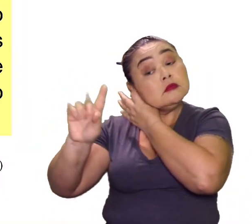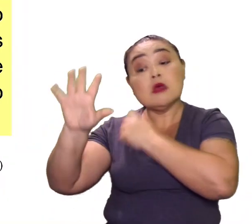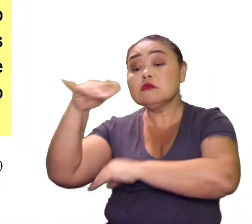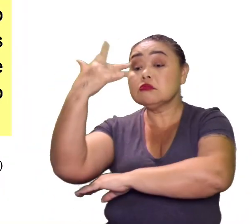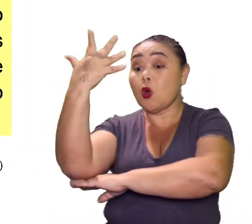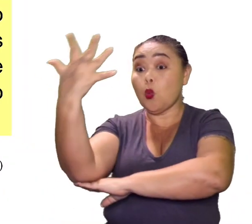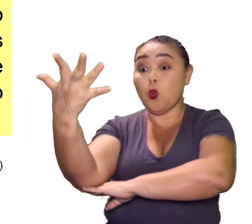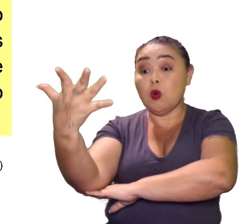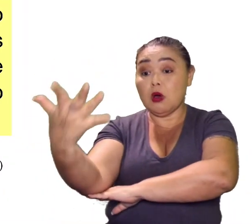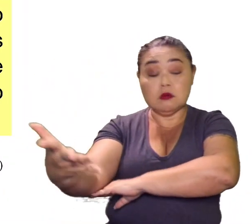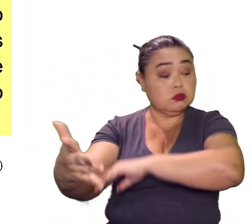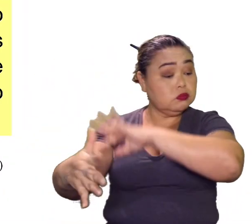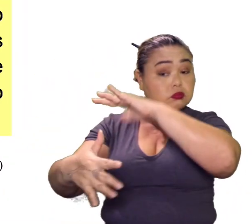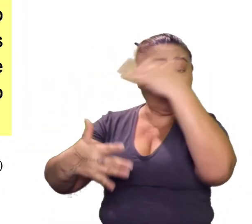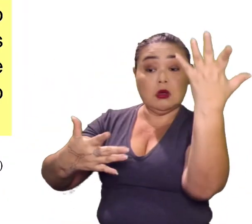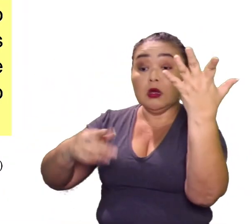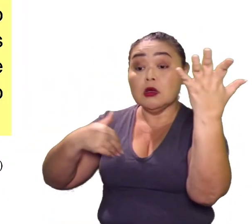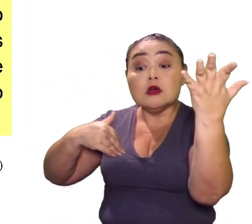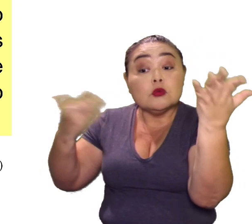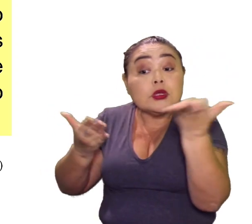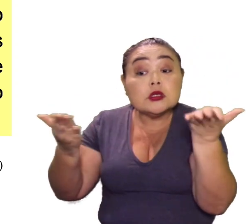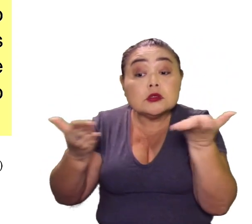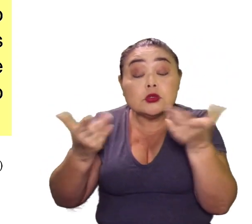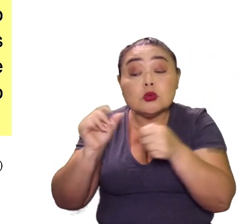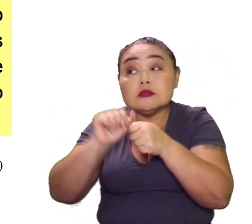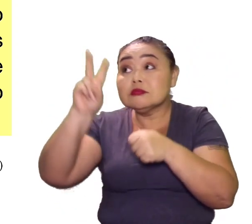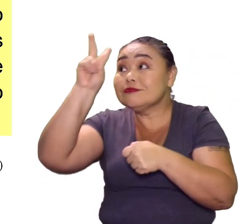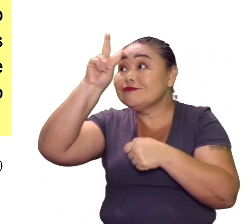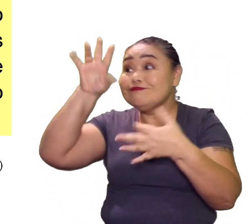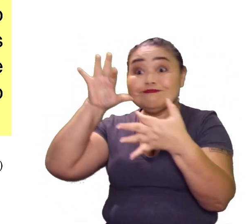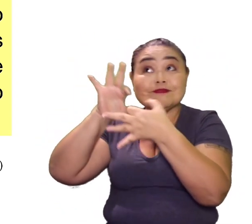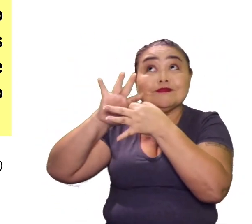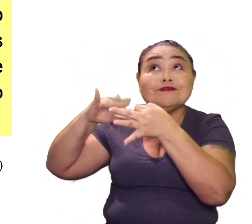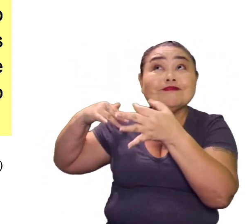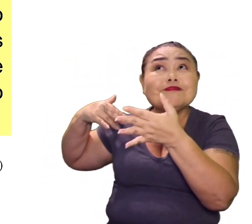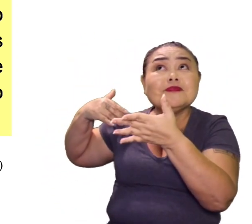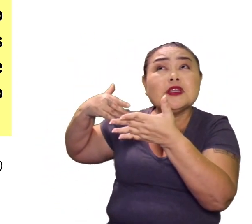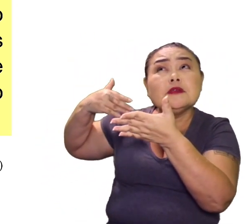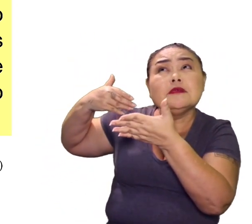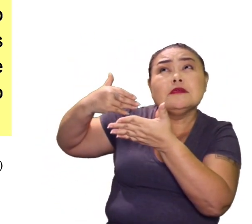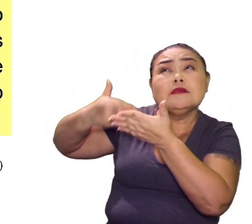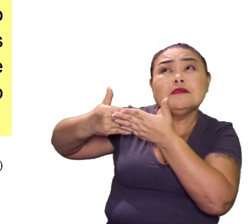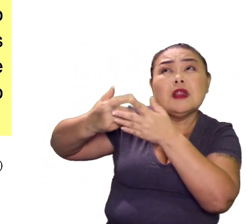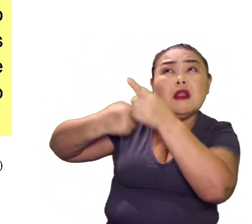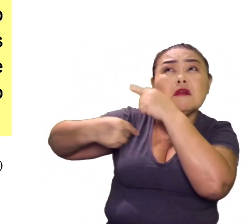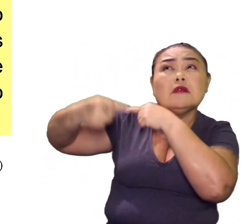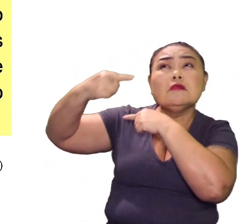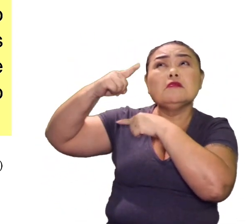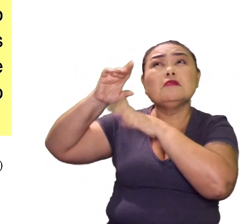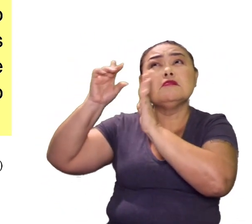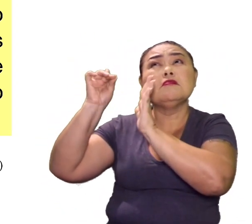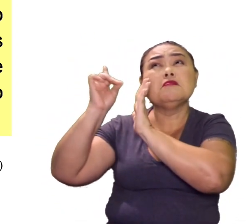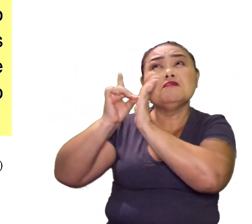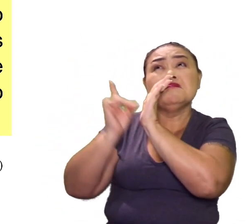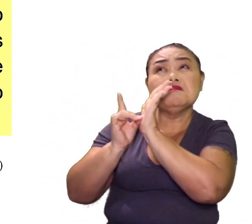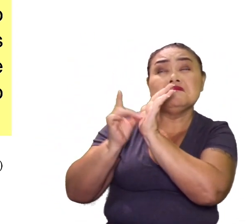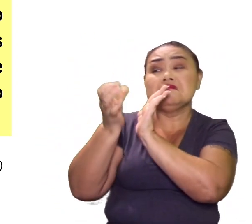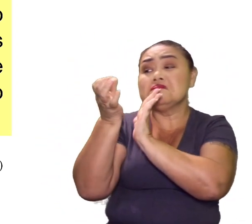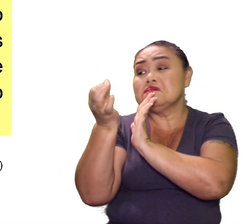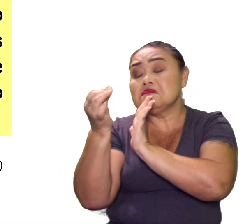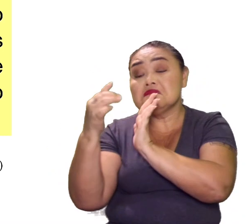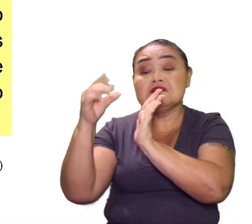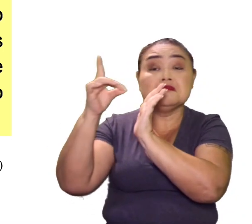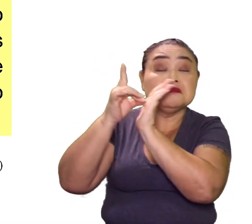desmatamento não é de agora, né, Jorginho? O nosso contexto histórico, ele já vem lá da década de 60, 70,